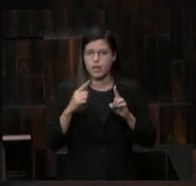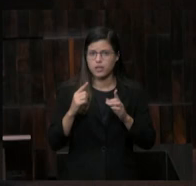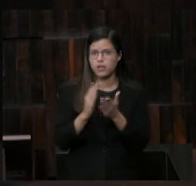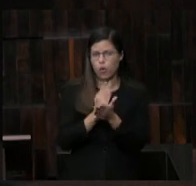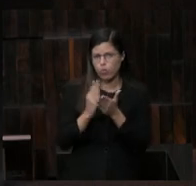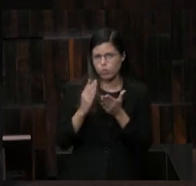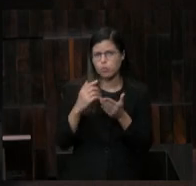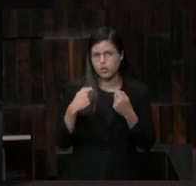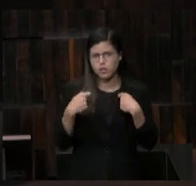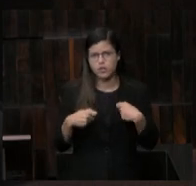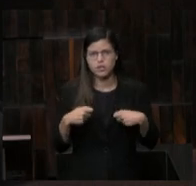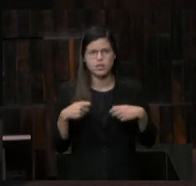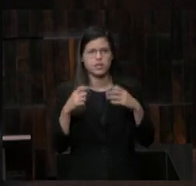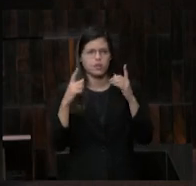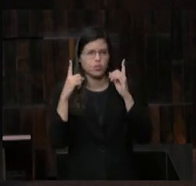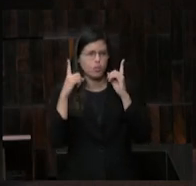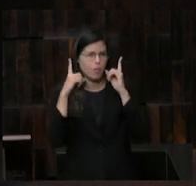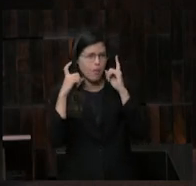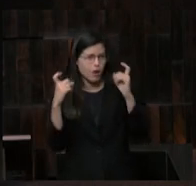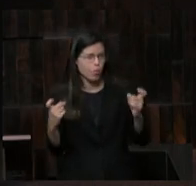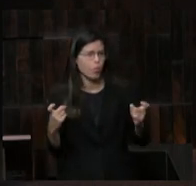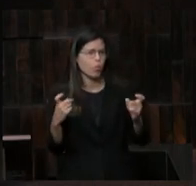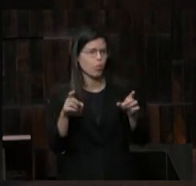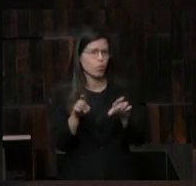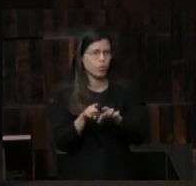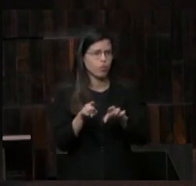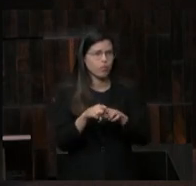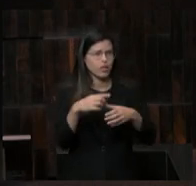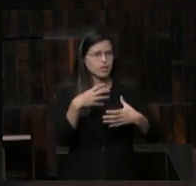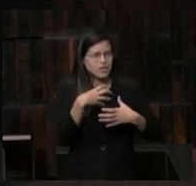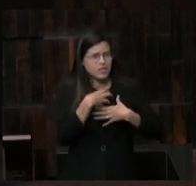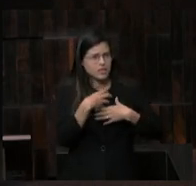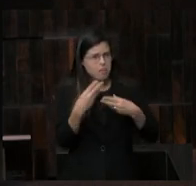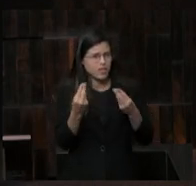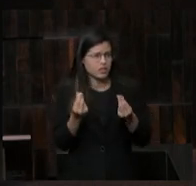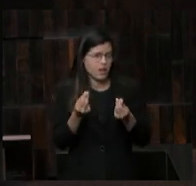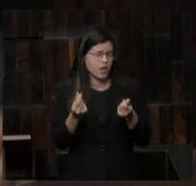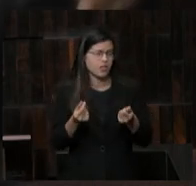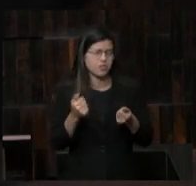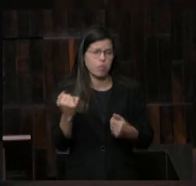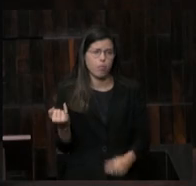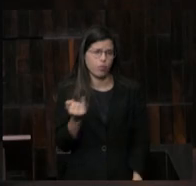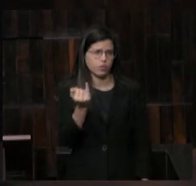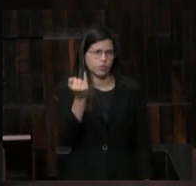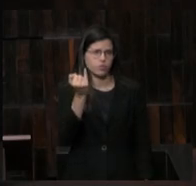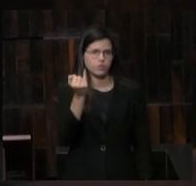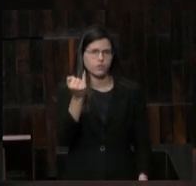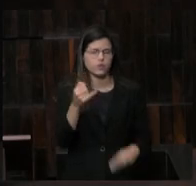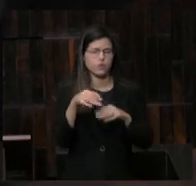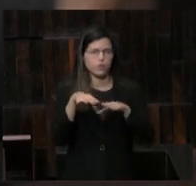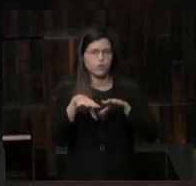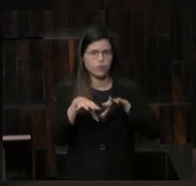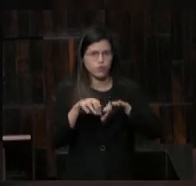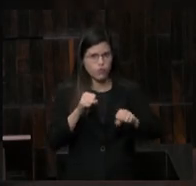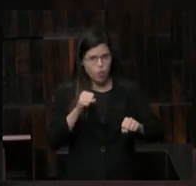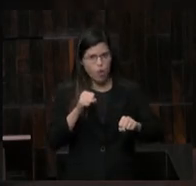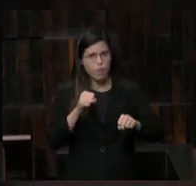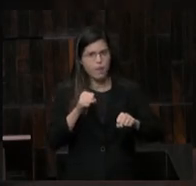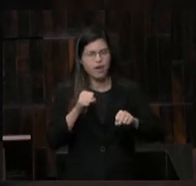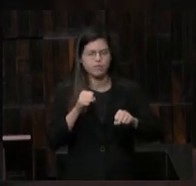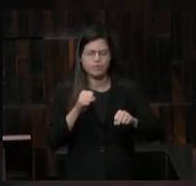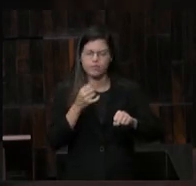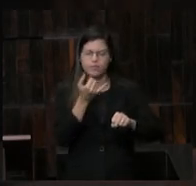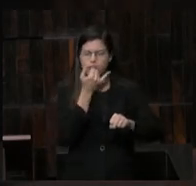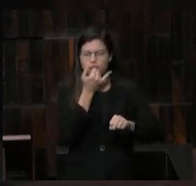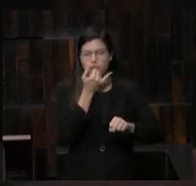a questão da sensibilidade. Então, isso tudo é muito importante. Por isso, formar para formar, né?